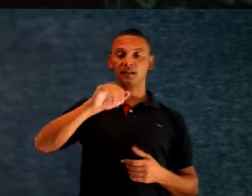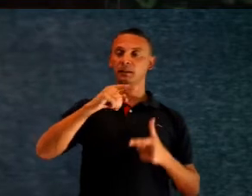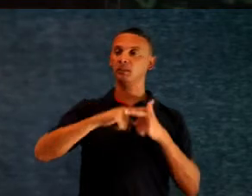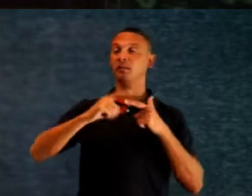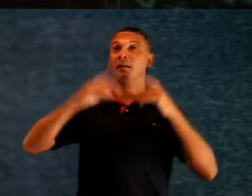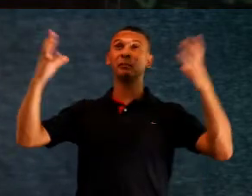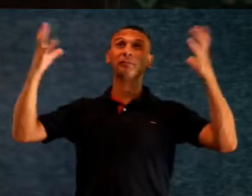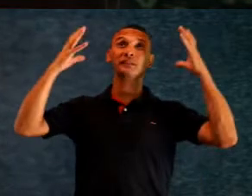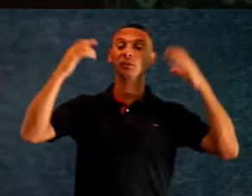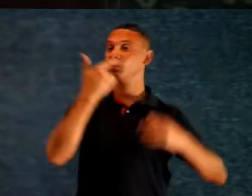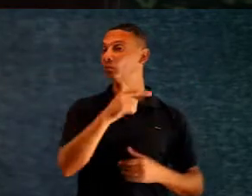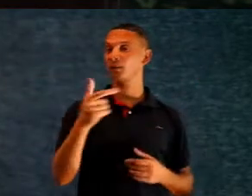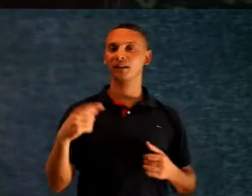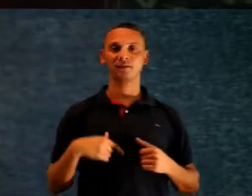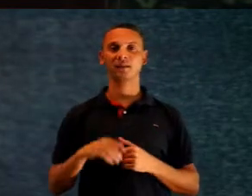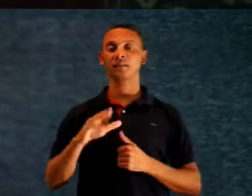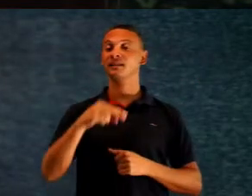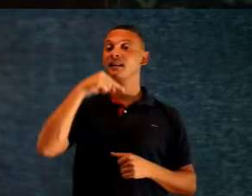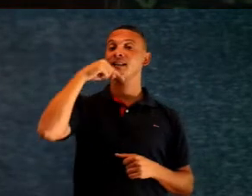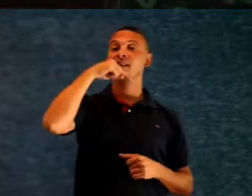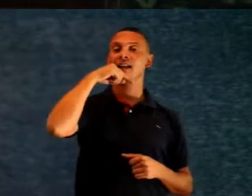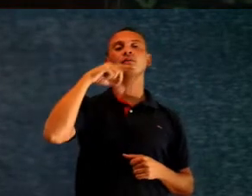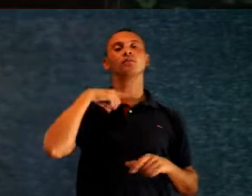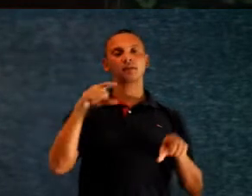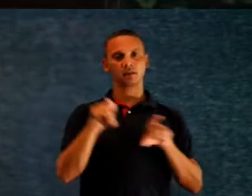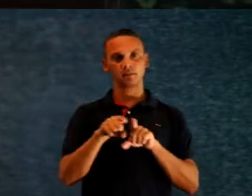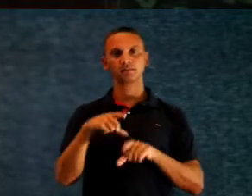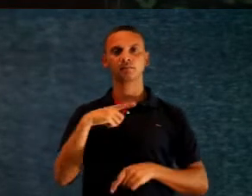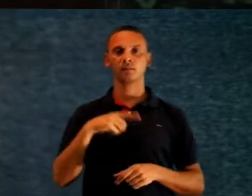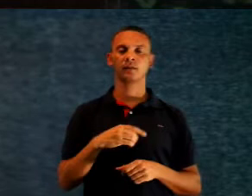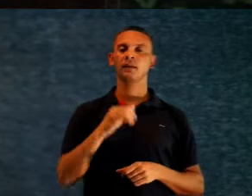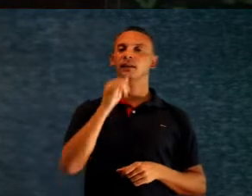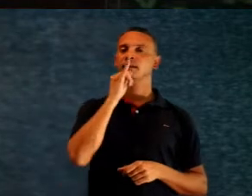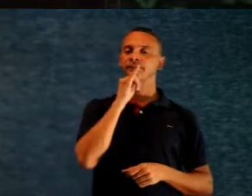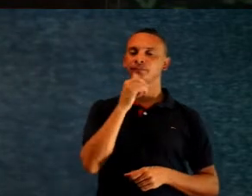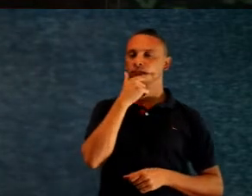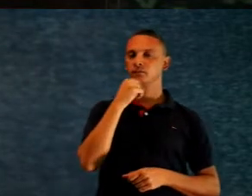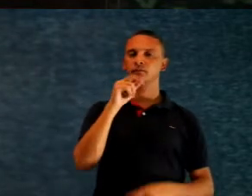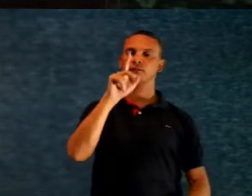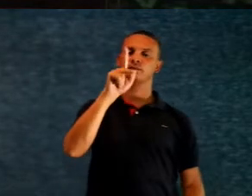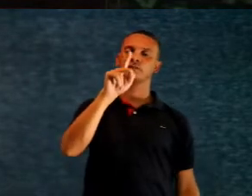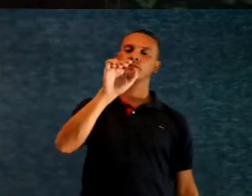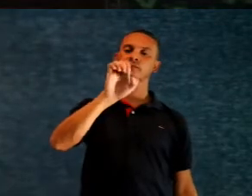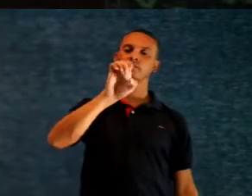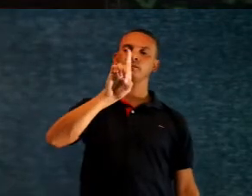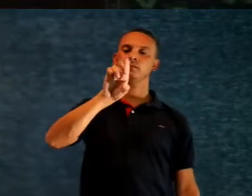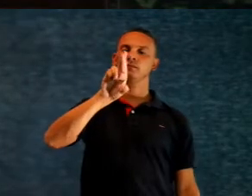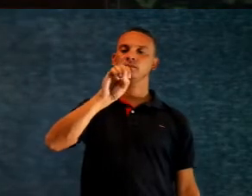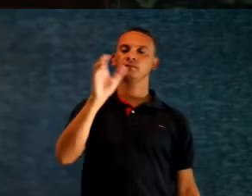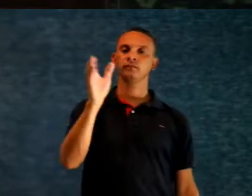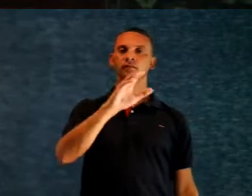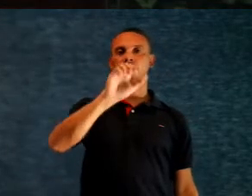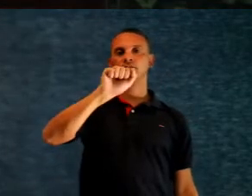os netos, sim. O Pedro Augusto, que é o neto mais novo, Maria Julieta e o marido Manolo, né,